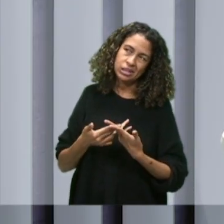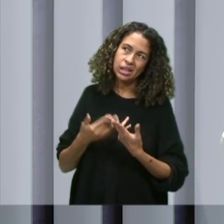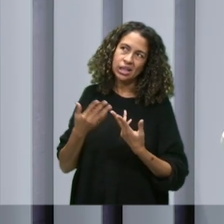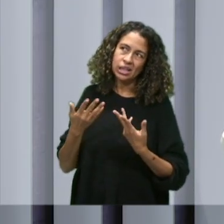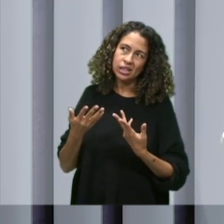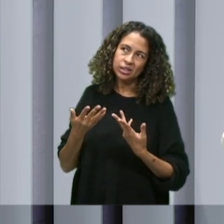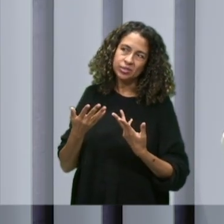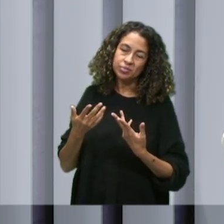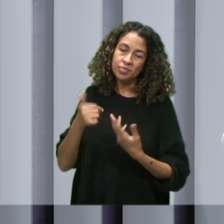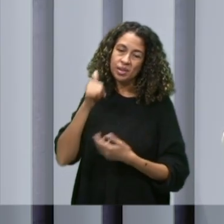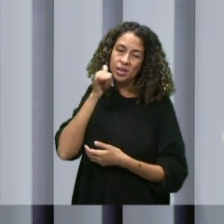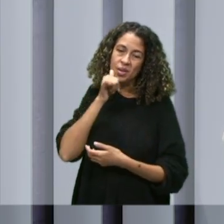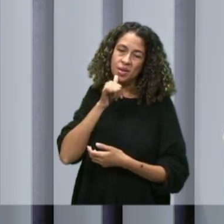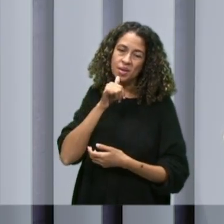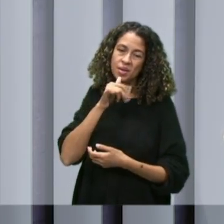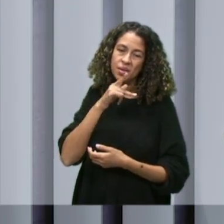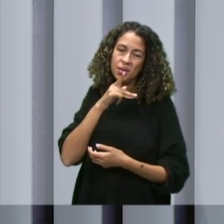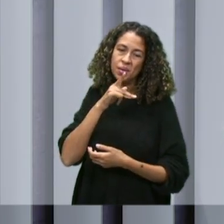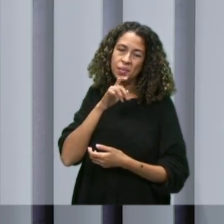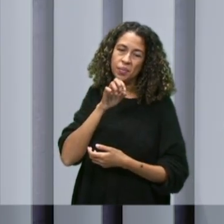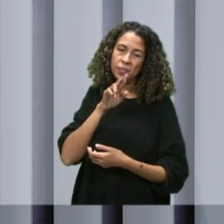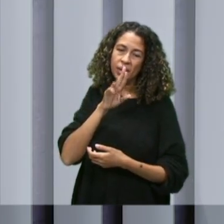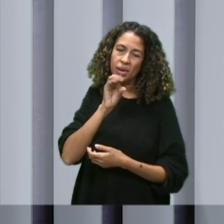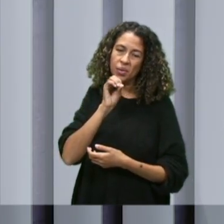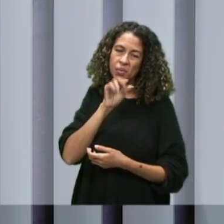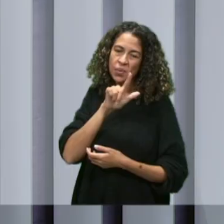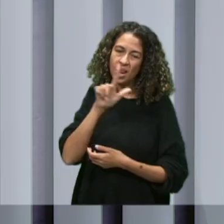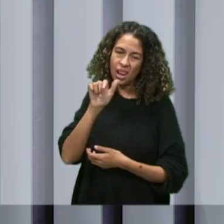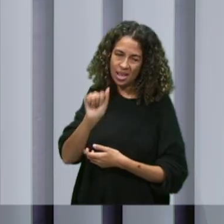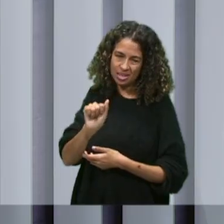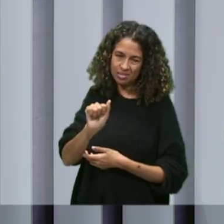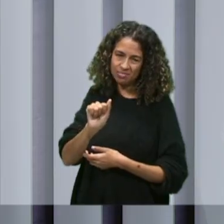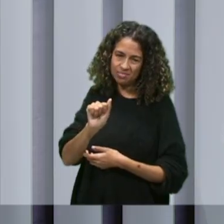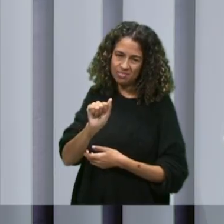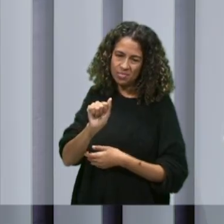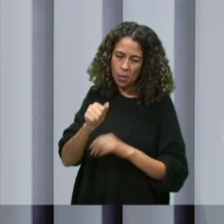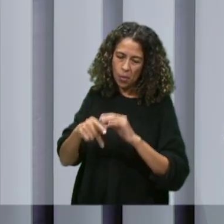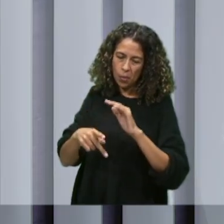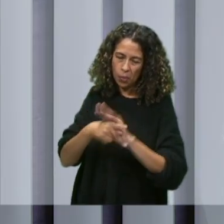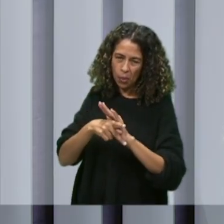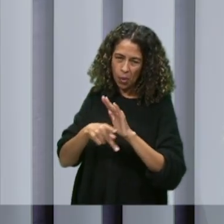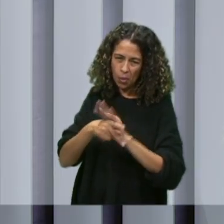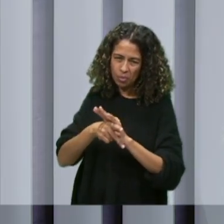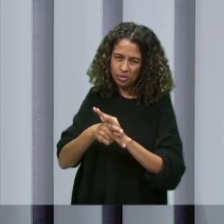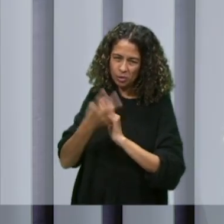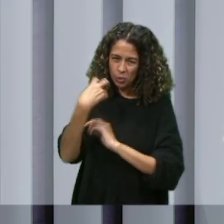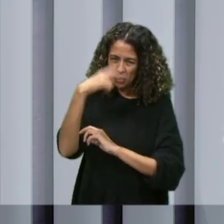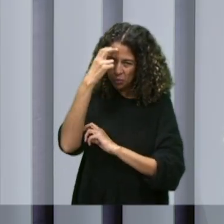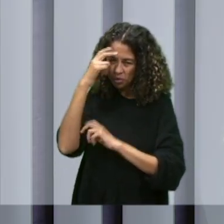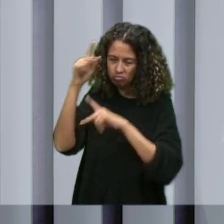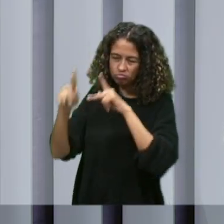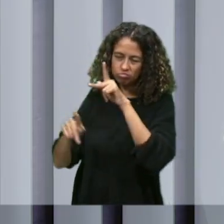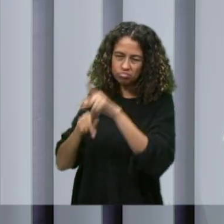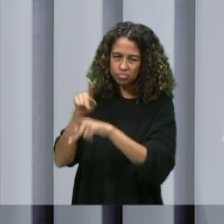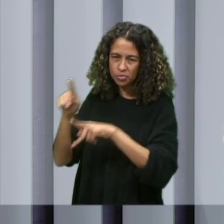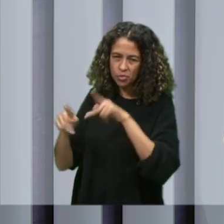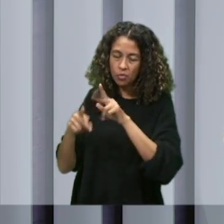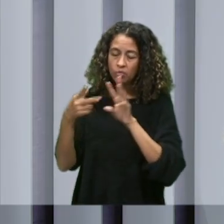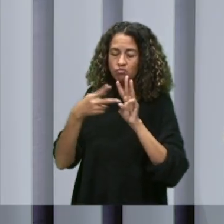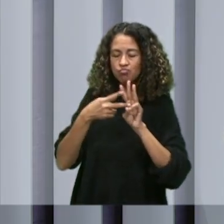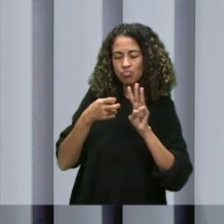a pérola, né, que vem ali da cultura popular, né, que bebe nos povos